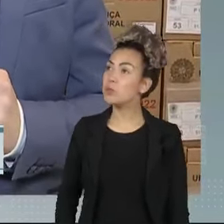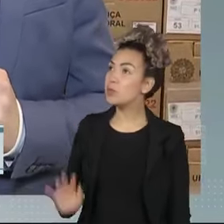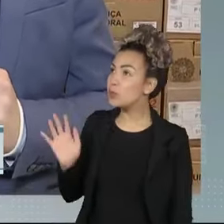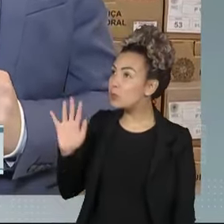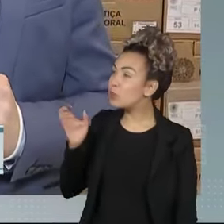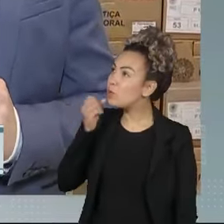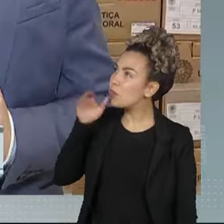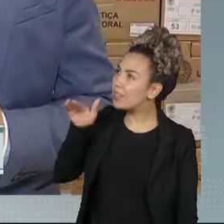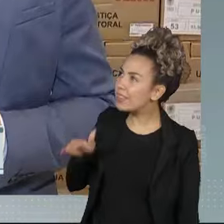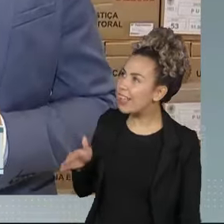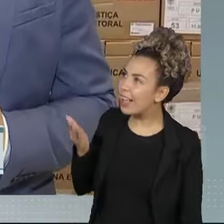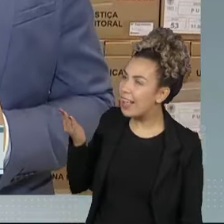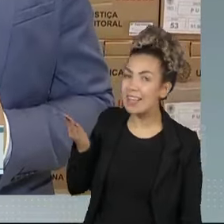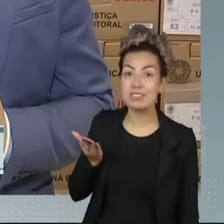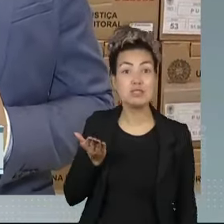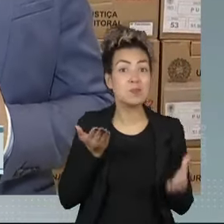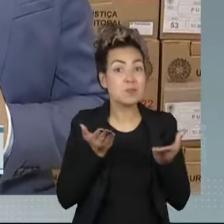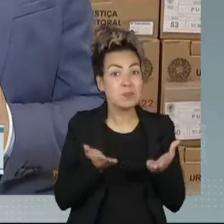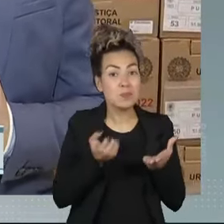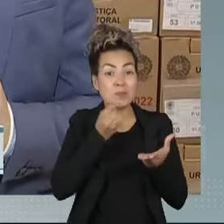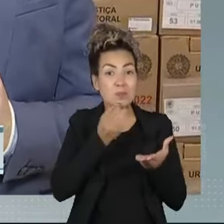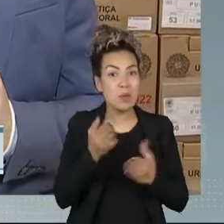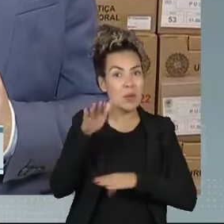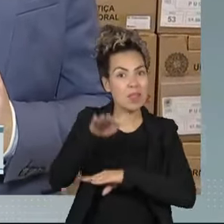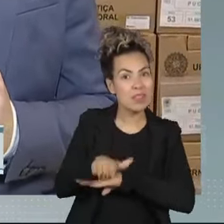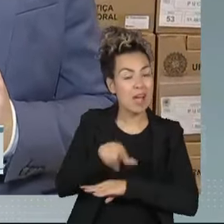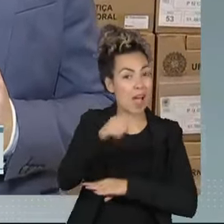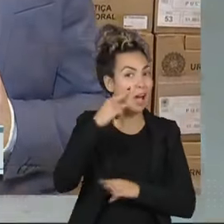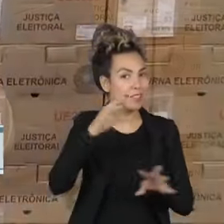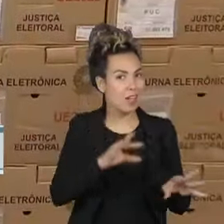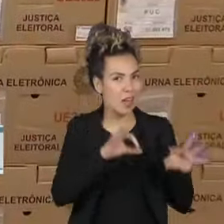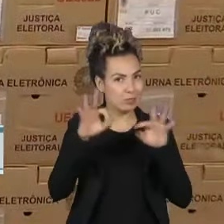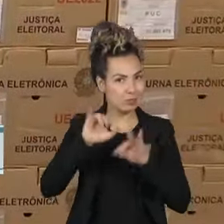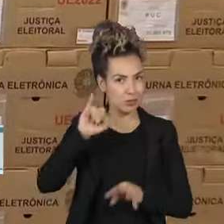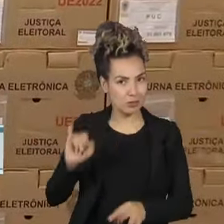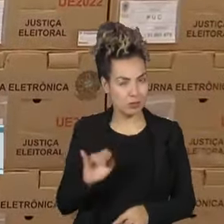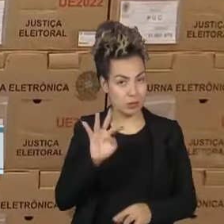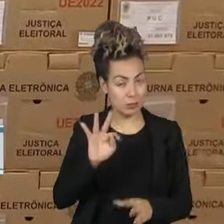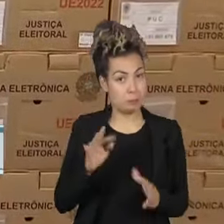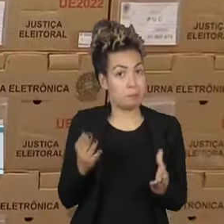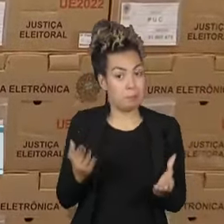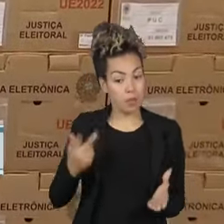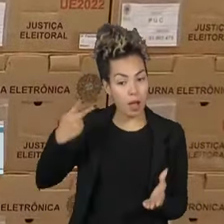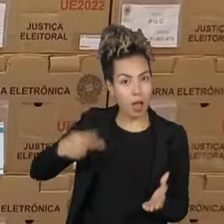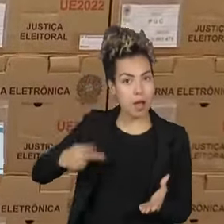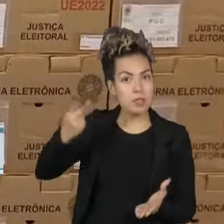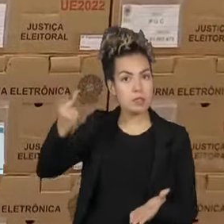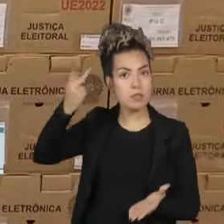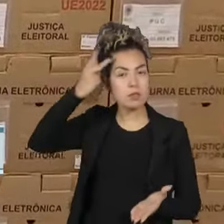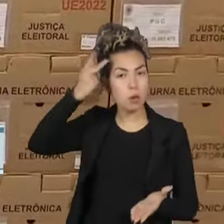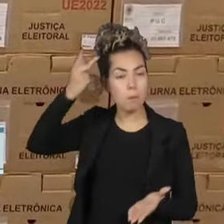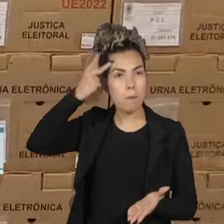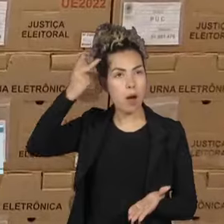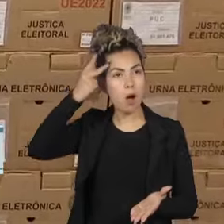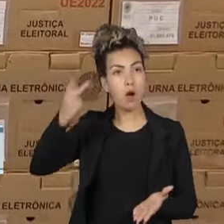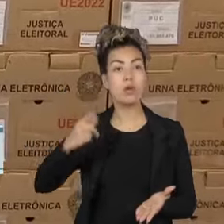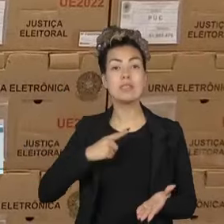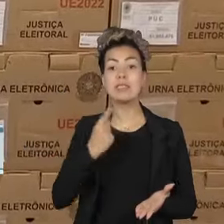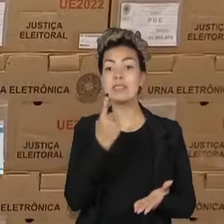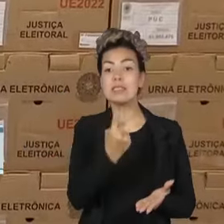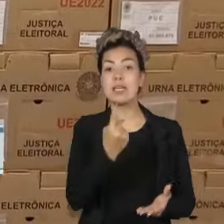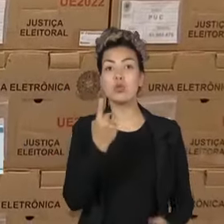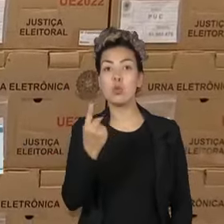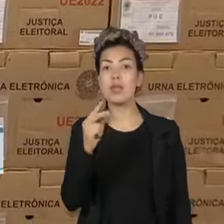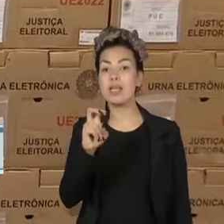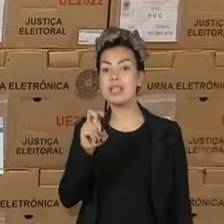tarde para você para todo mundo que tá ligado com a gente aqui no Jornal da Tarde aqui no Estado de São Paulo são quase 115.000 urnas